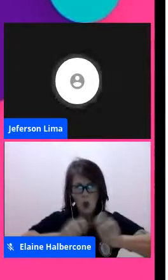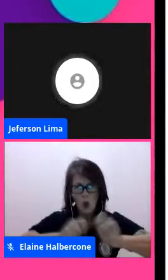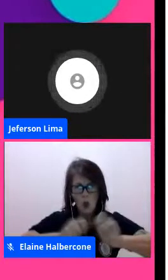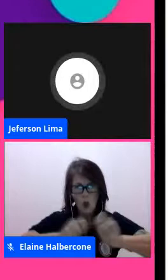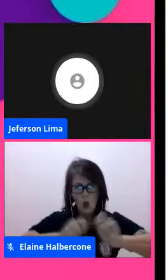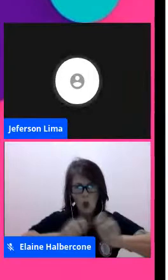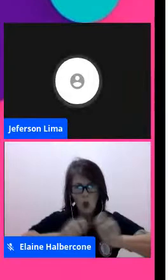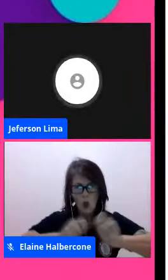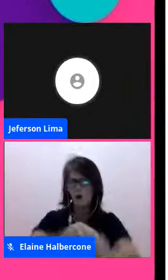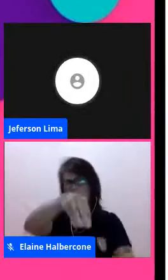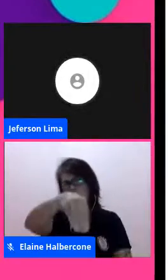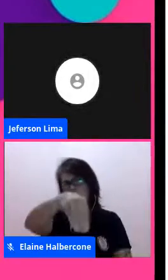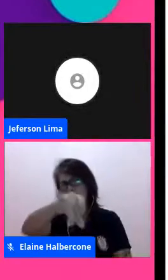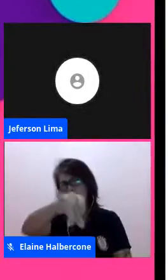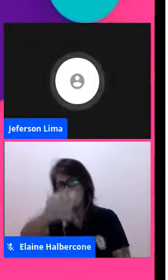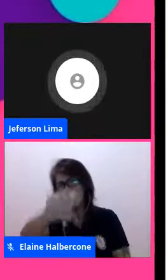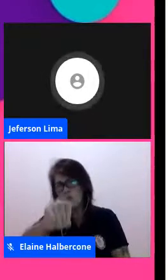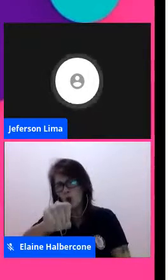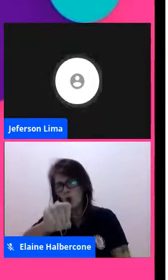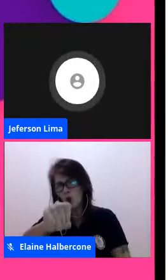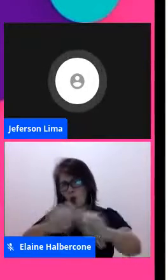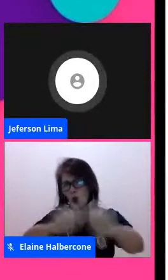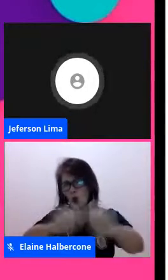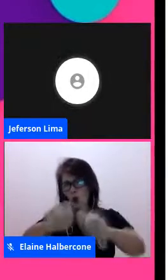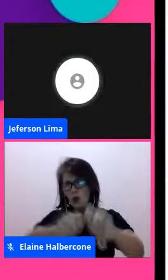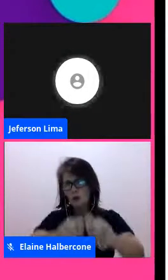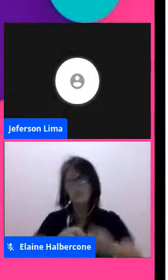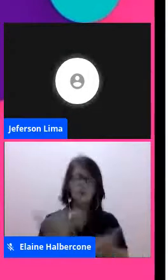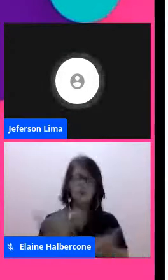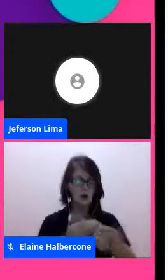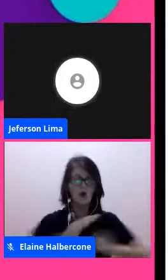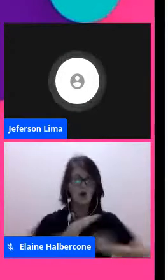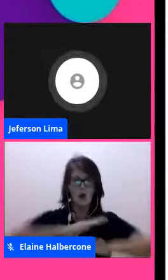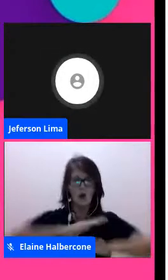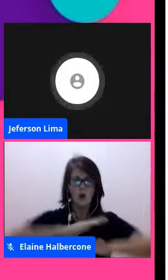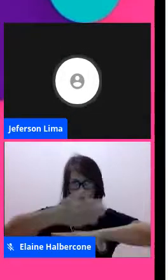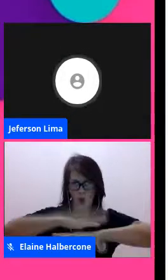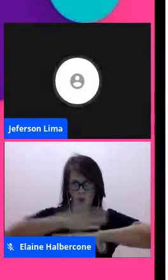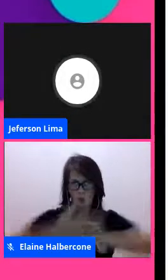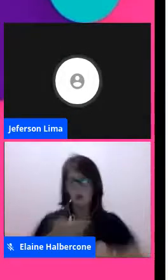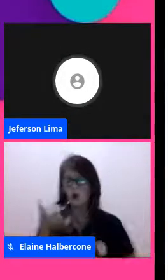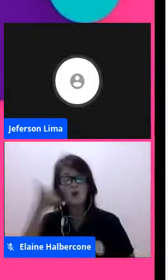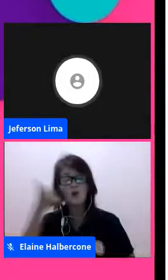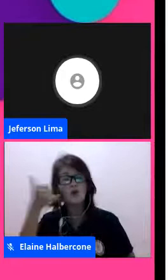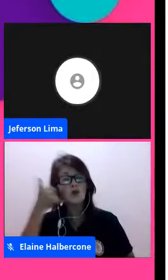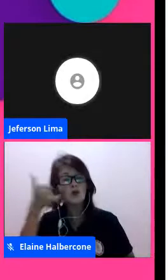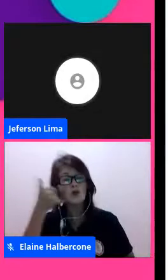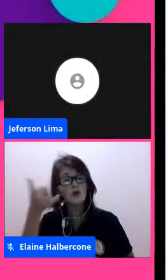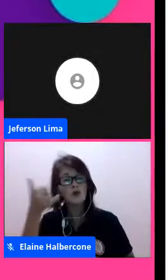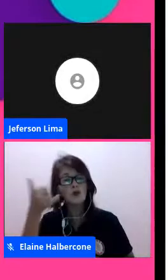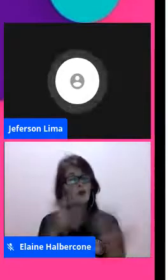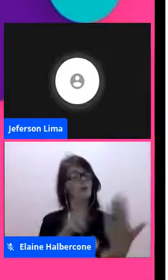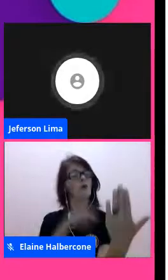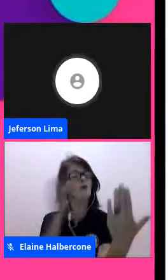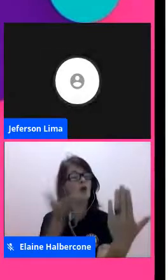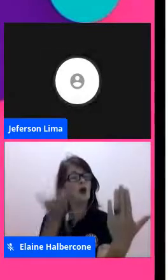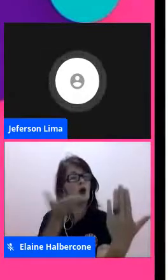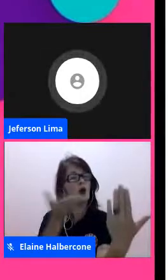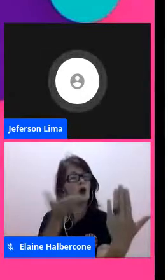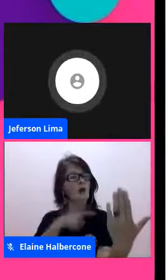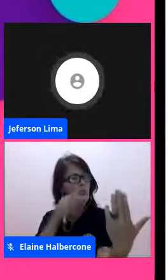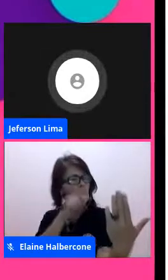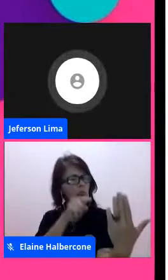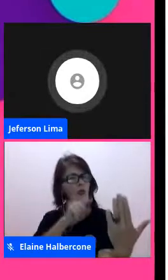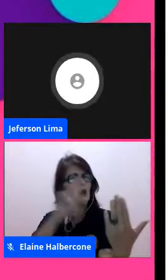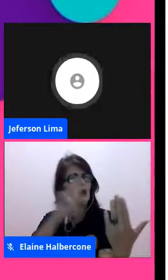um microcontrolador, mais ou menos? Pega aí o seu computador aí, o seu notebook, o seu celular que você está assistindo essa apresentação aqui agora. Ele tem